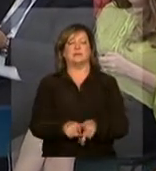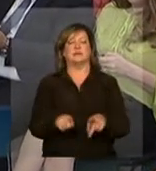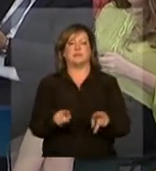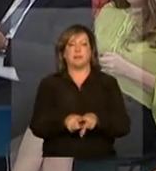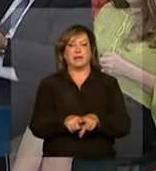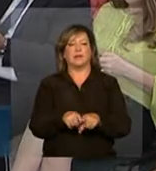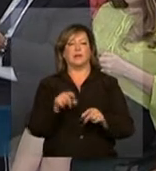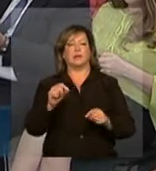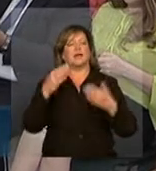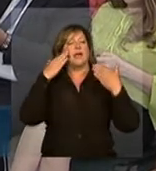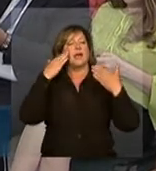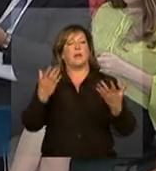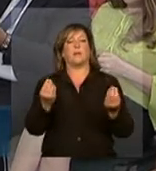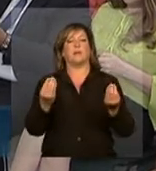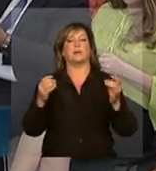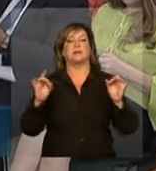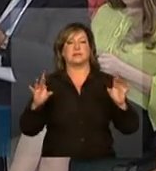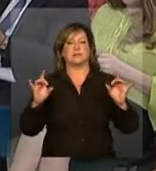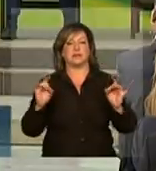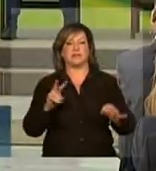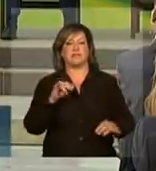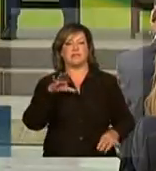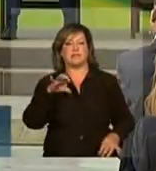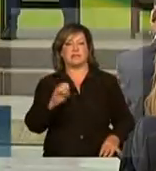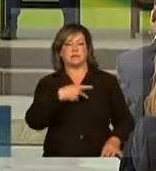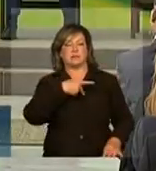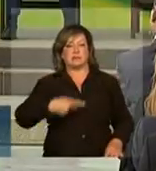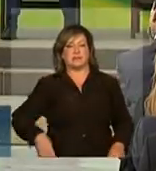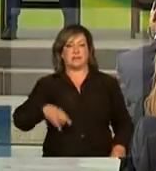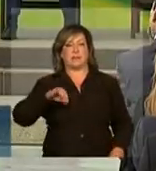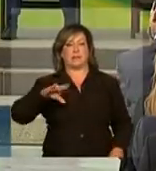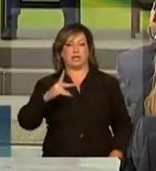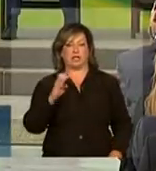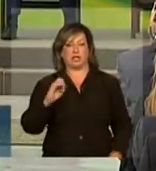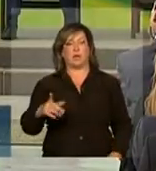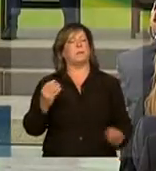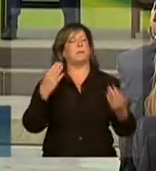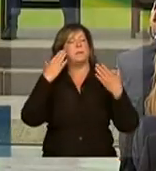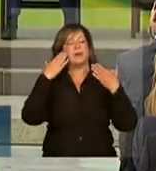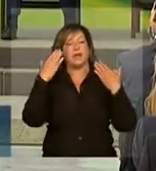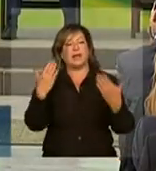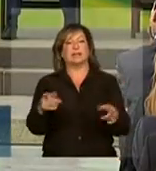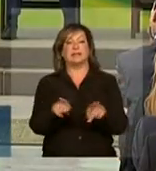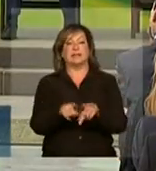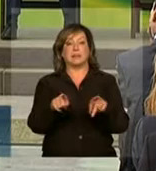um agradecimento muito especial ao vice-presidente Michel Temer. Muito